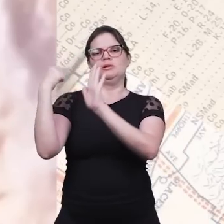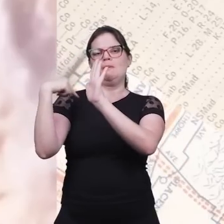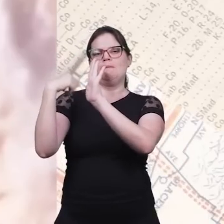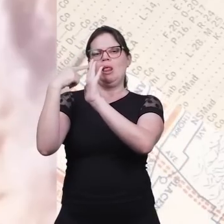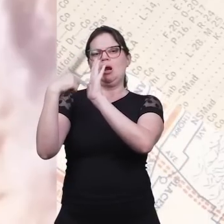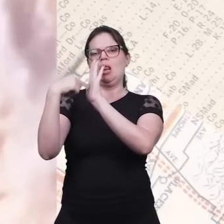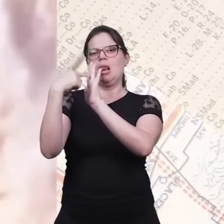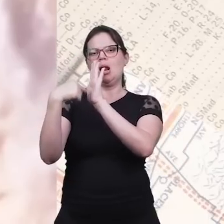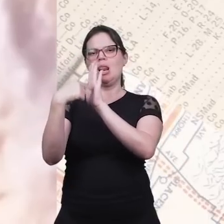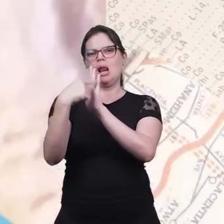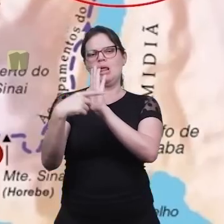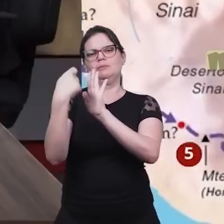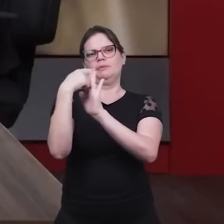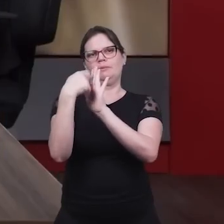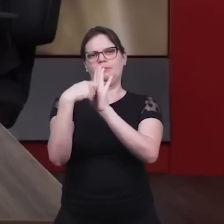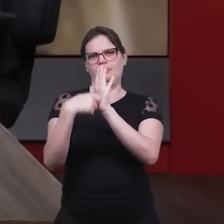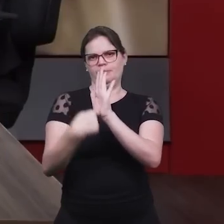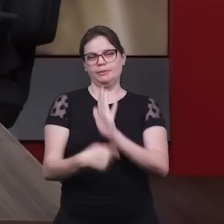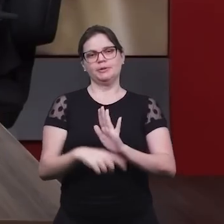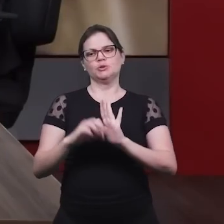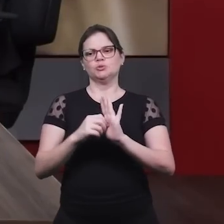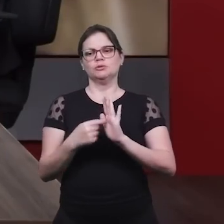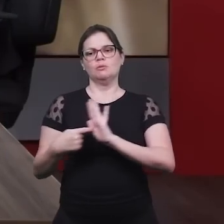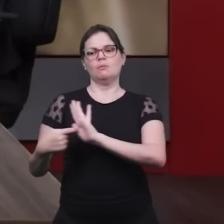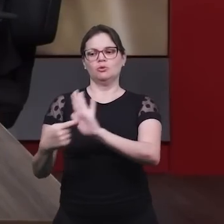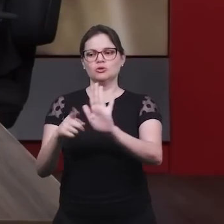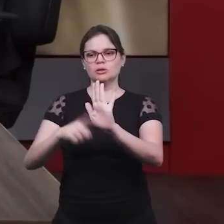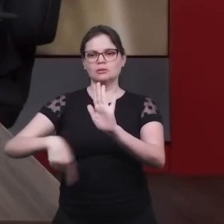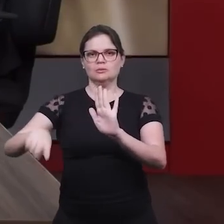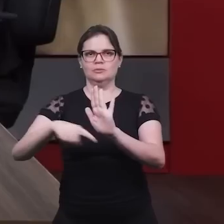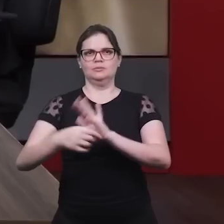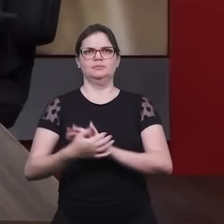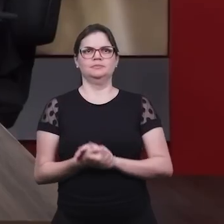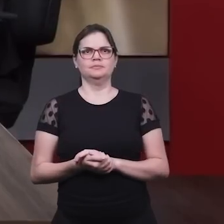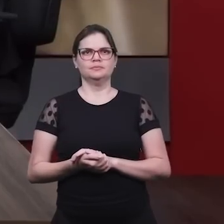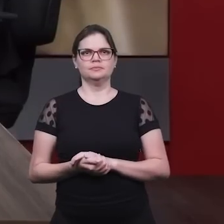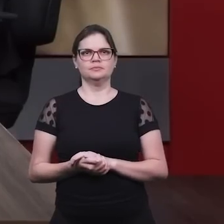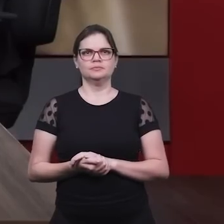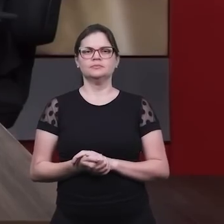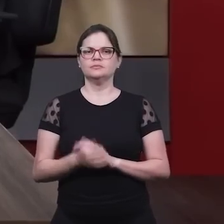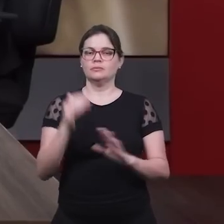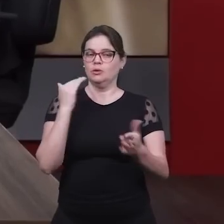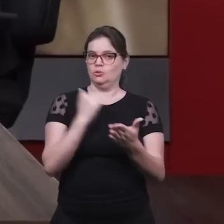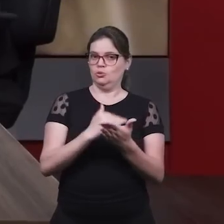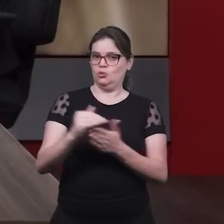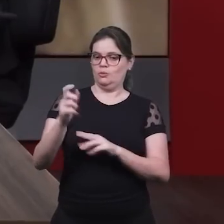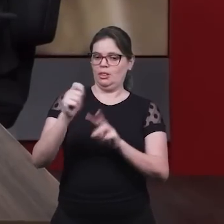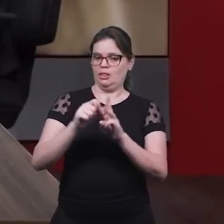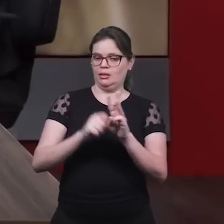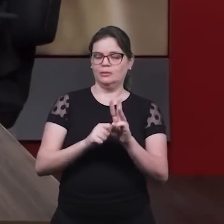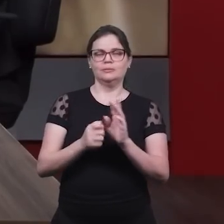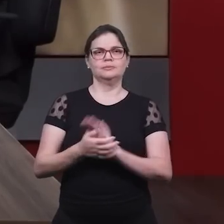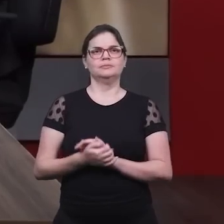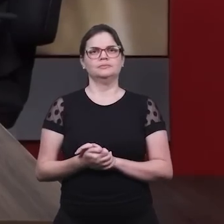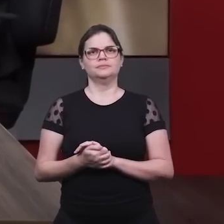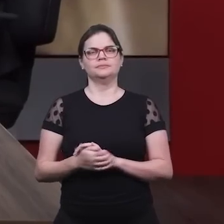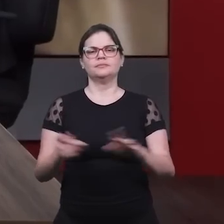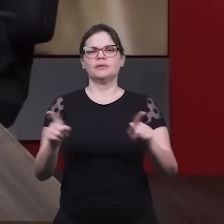onde hoje é Eilat. Isso. Aí eles chegam na terra de Edom, né? Isso já é após